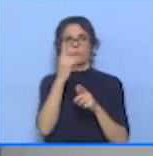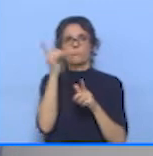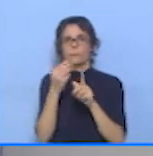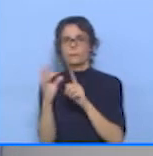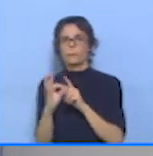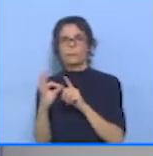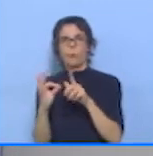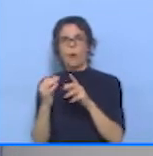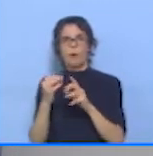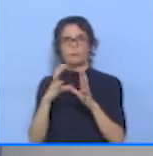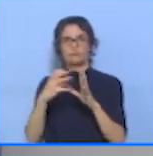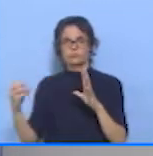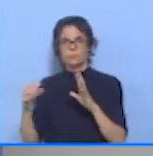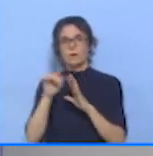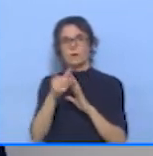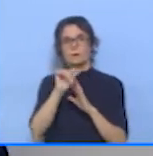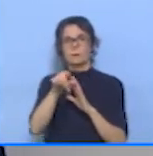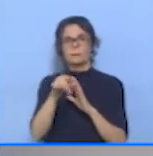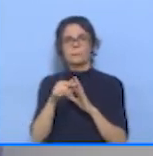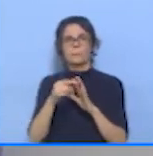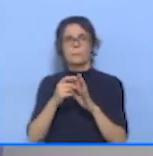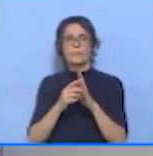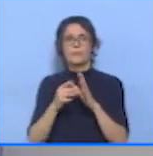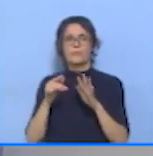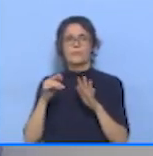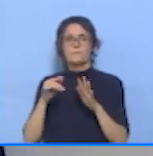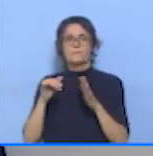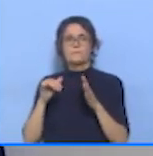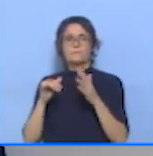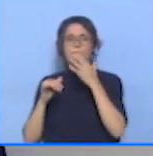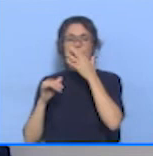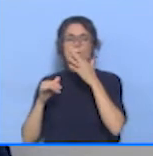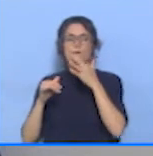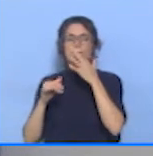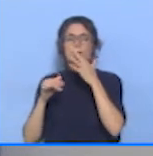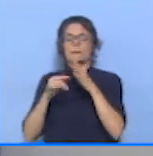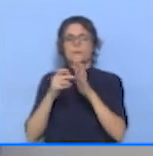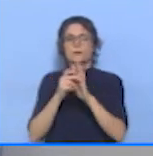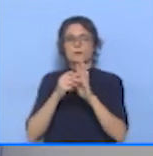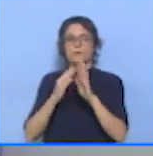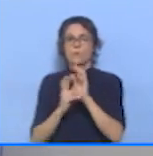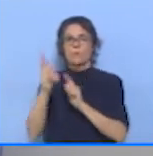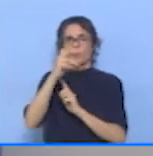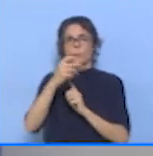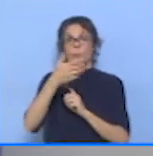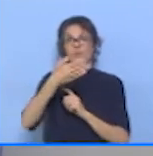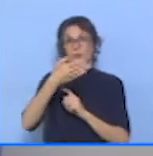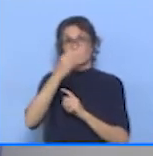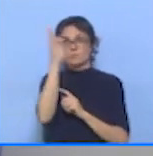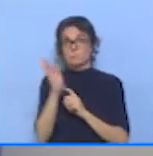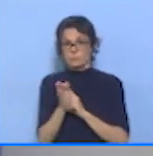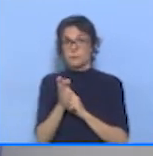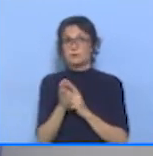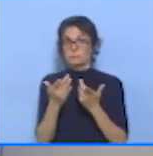para a aviação, que está a crescer a uma taxa de 7%. Nós não podemos... Aquilo que eu noto, acima de tudo, é que nós